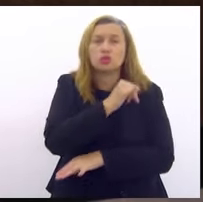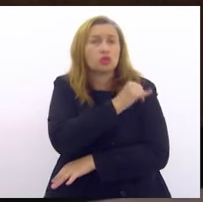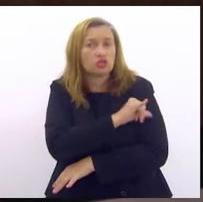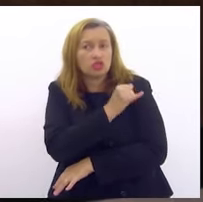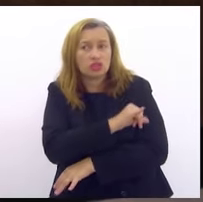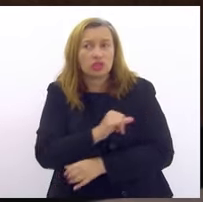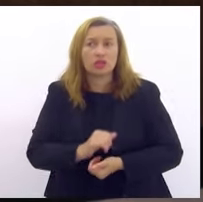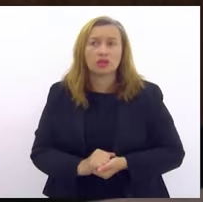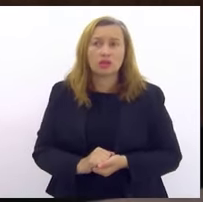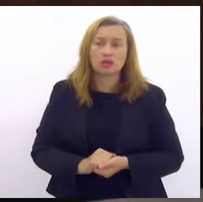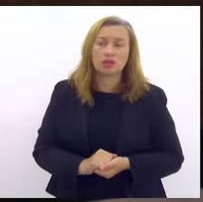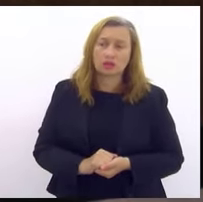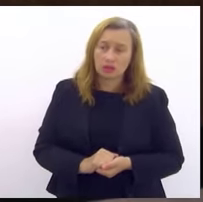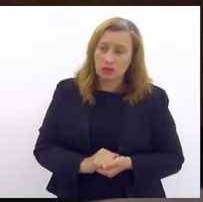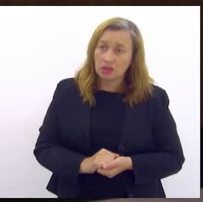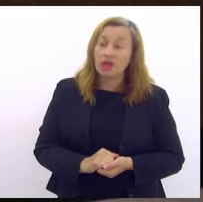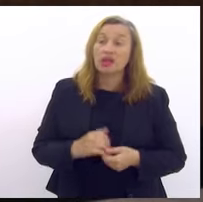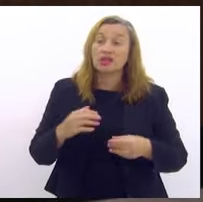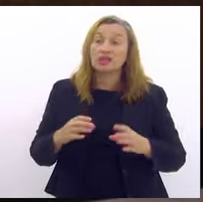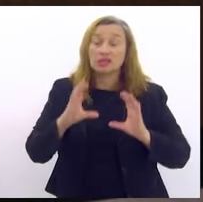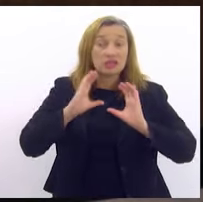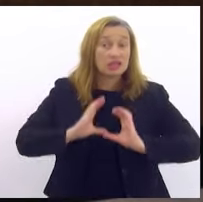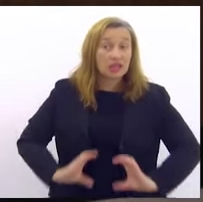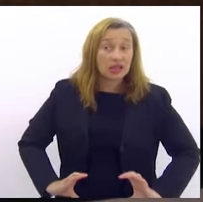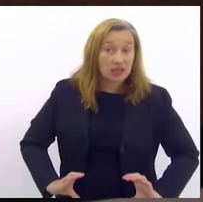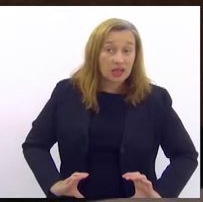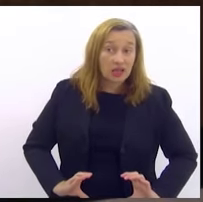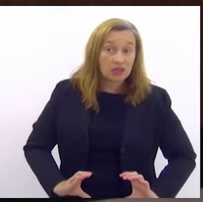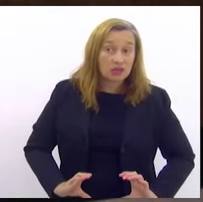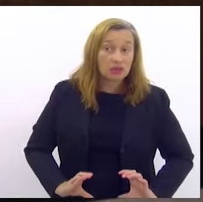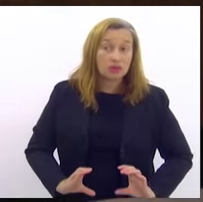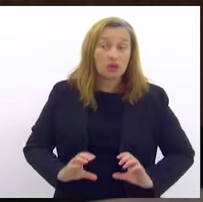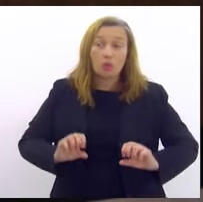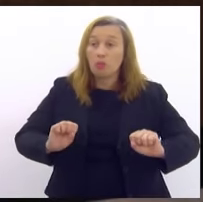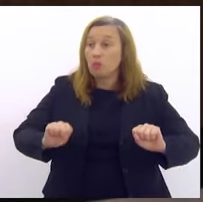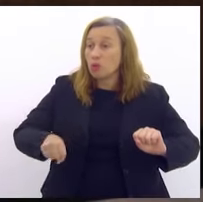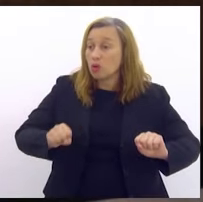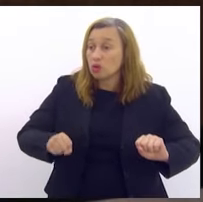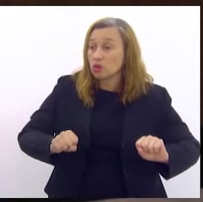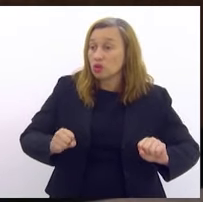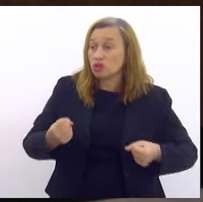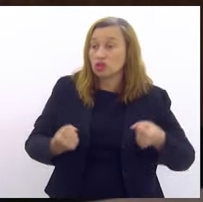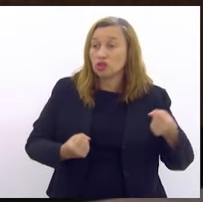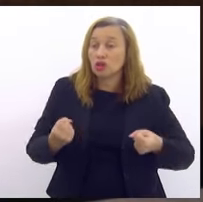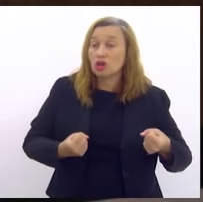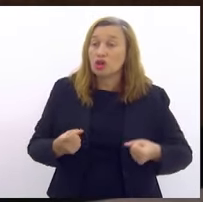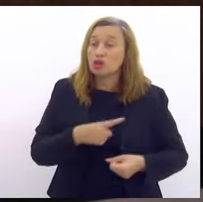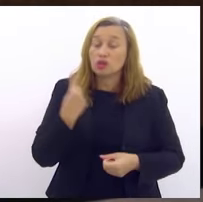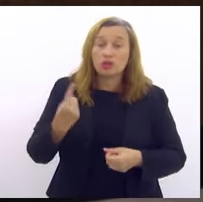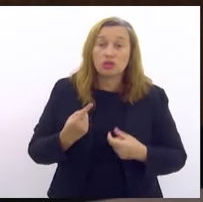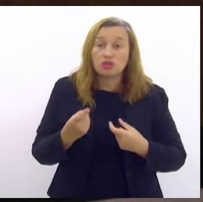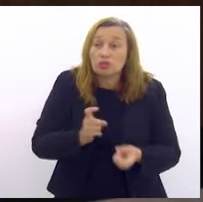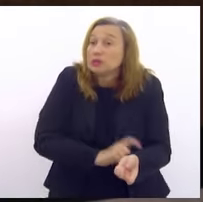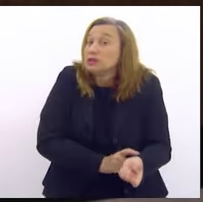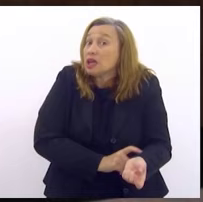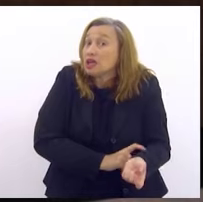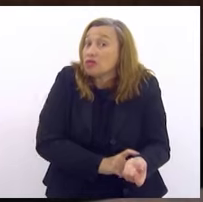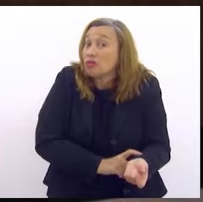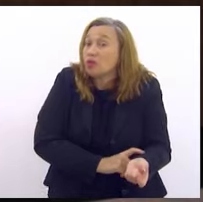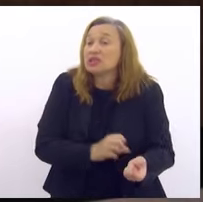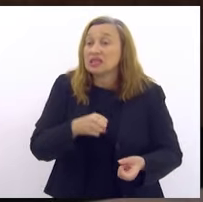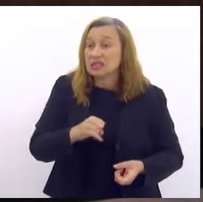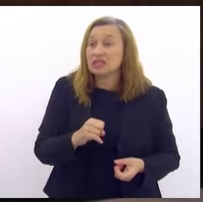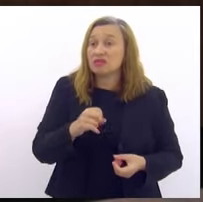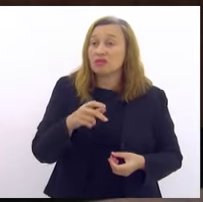Janeiro, transeuntes, cidadãos, pedestres, motoristas, nós estamos vivendo em pânico. E se for